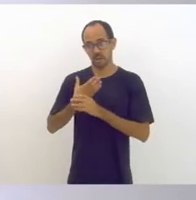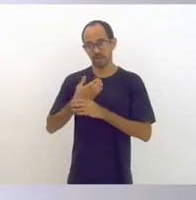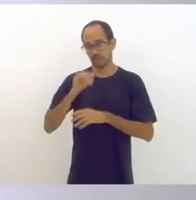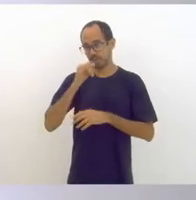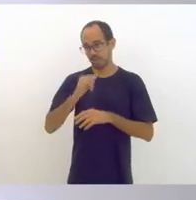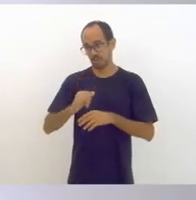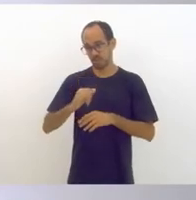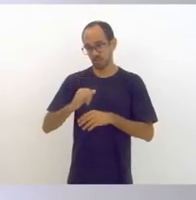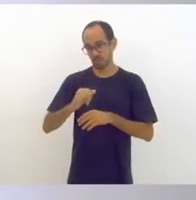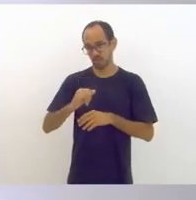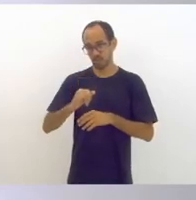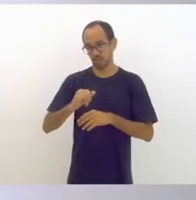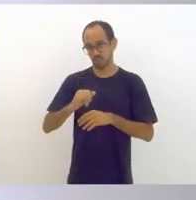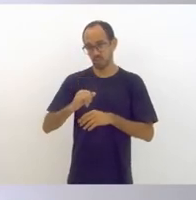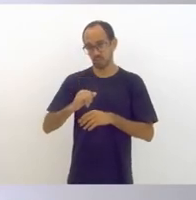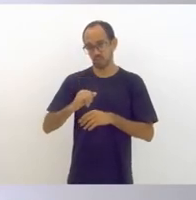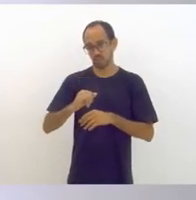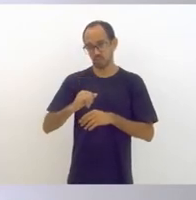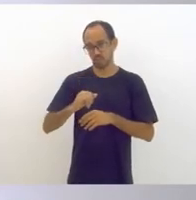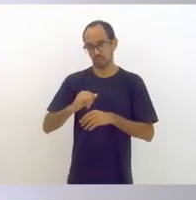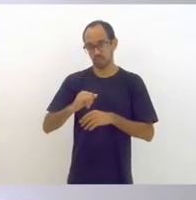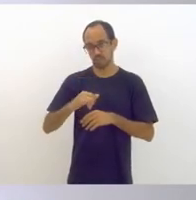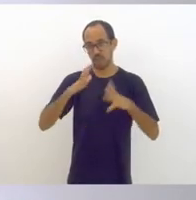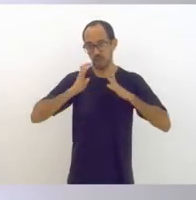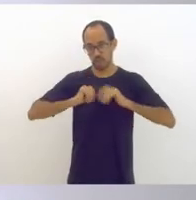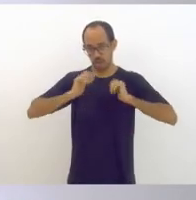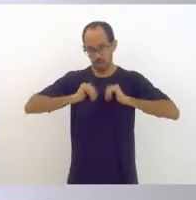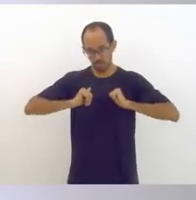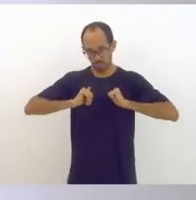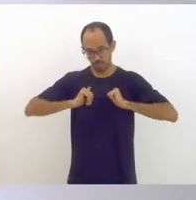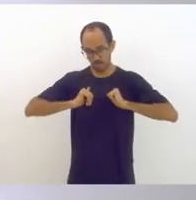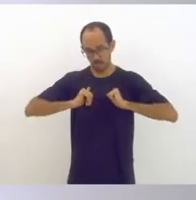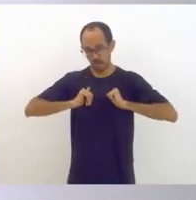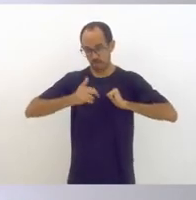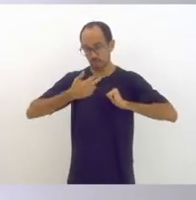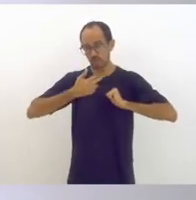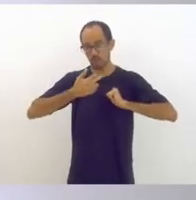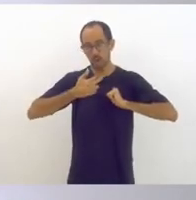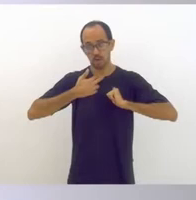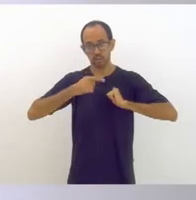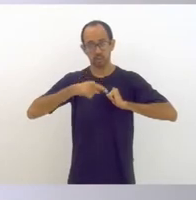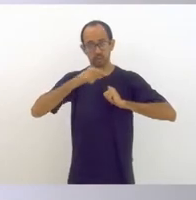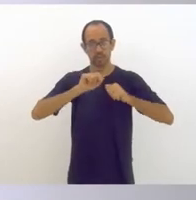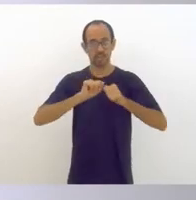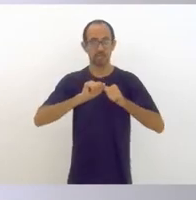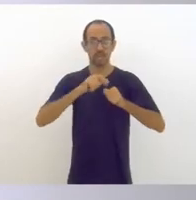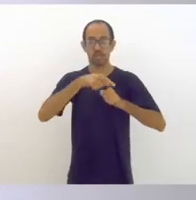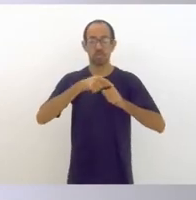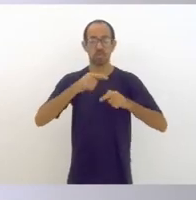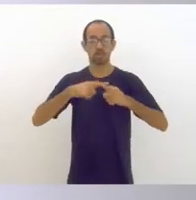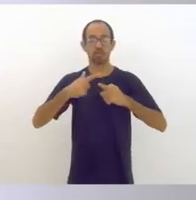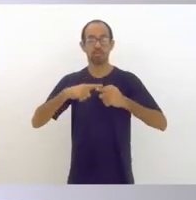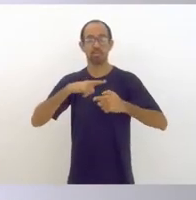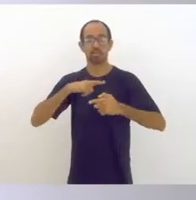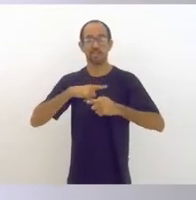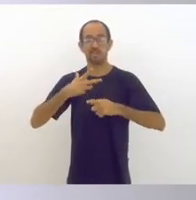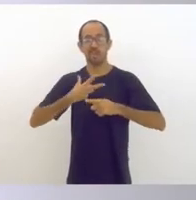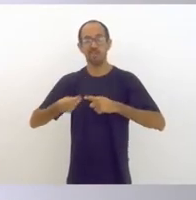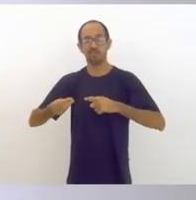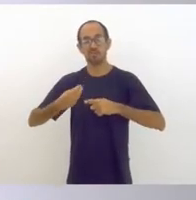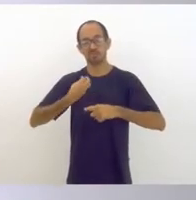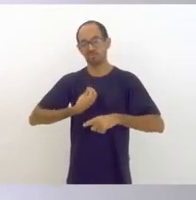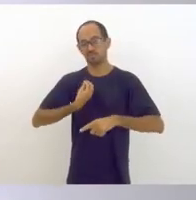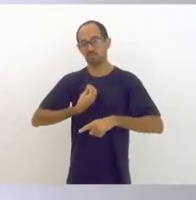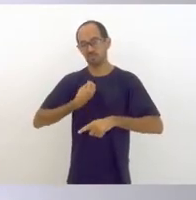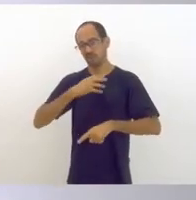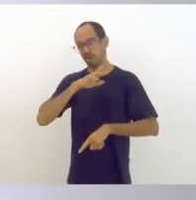de placas solares, que não está podendo entrar no Estado do Rio de Janeiro, no município de Barra Mansa, porque tem um refúgio. Então, é essa reflexão que eu